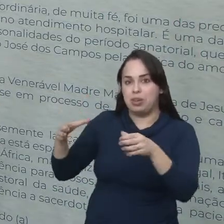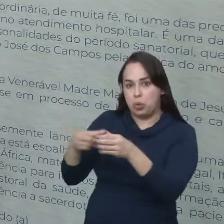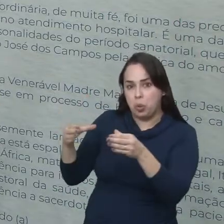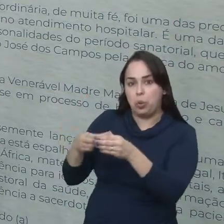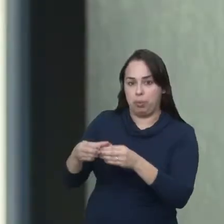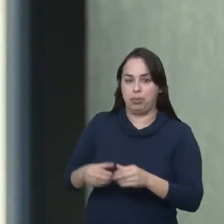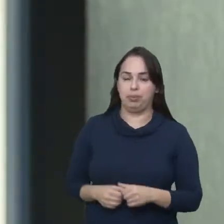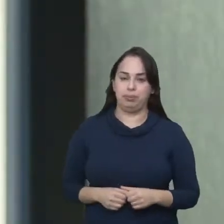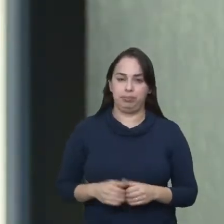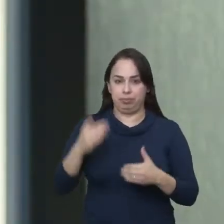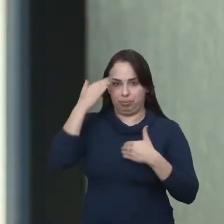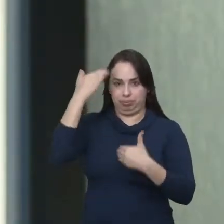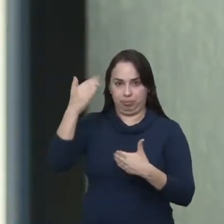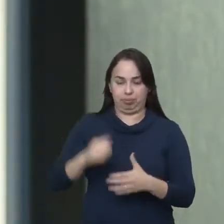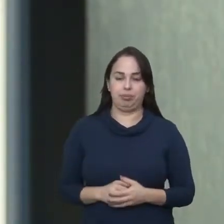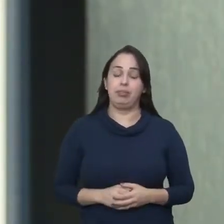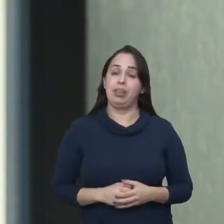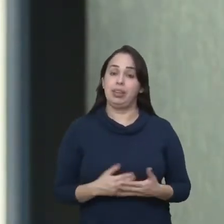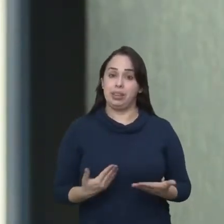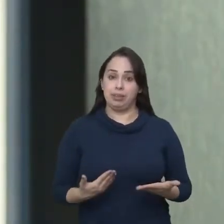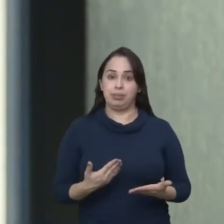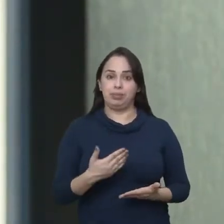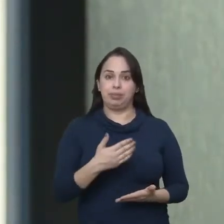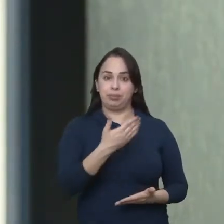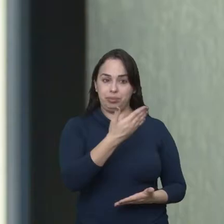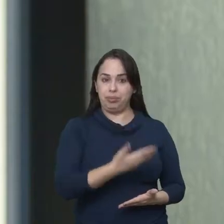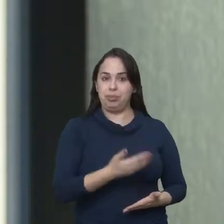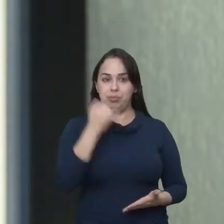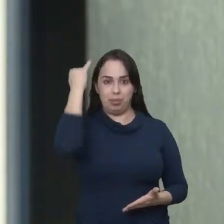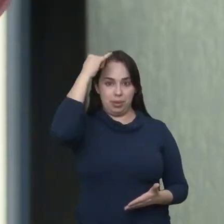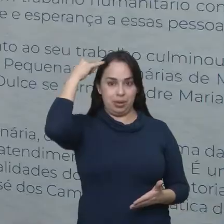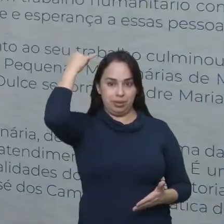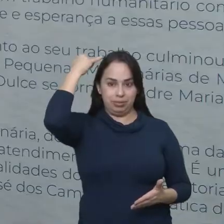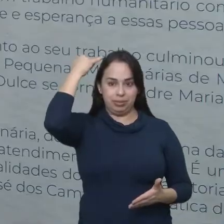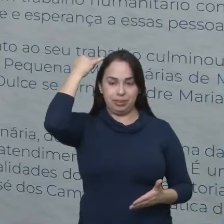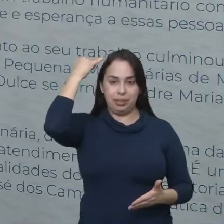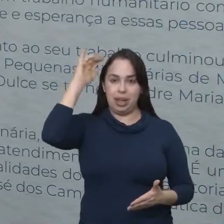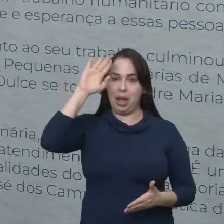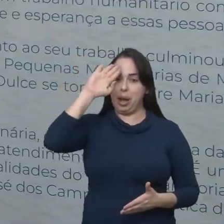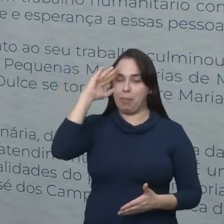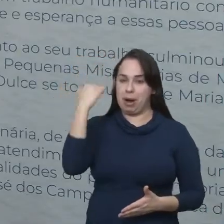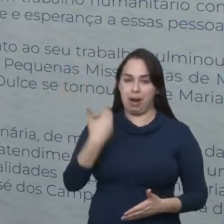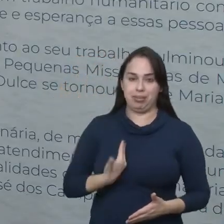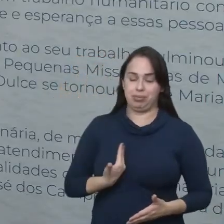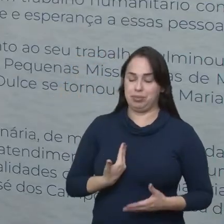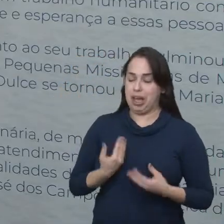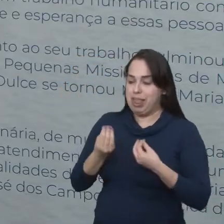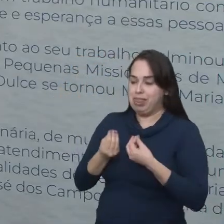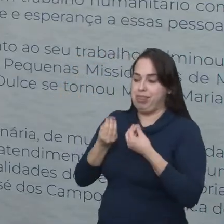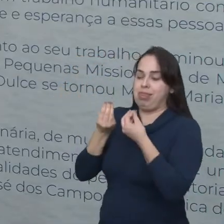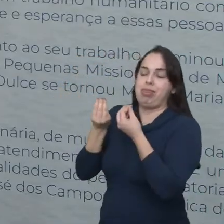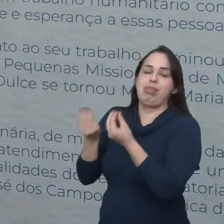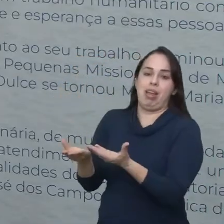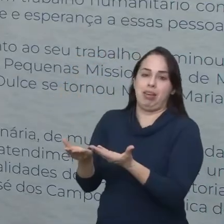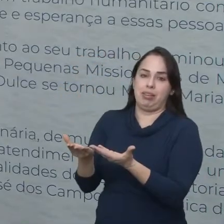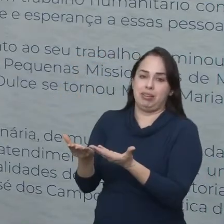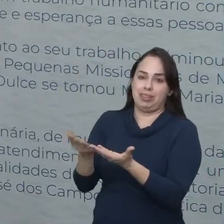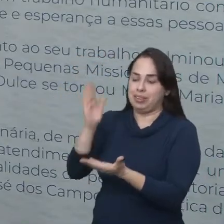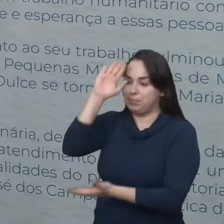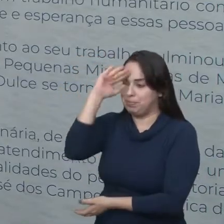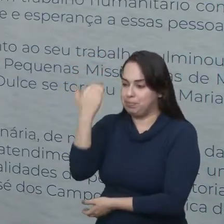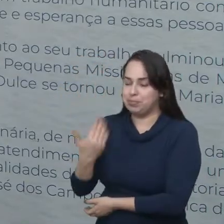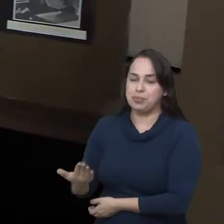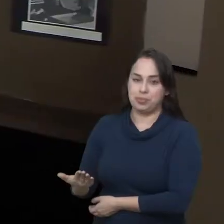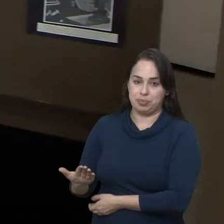Campos. Ainda segundo o vereador, Dr. José Cláudio, é uma honra poder conceder essa homenagem